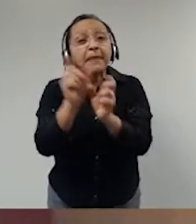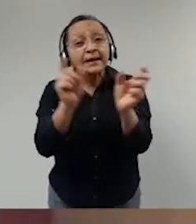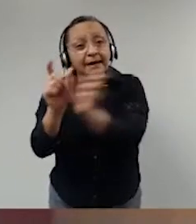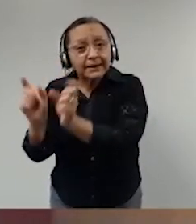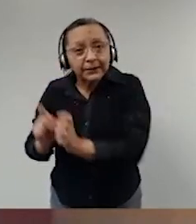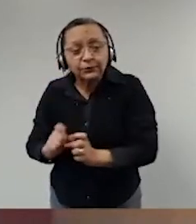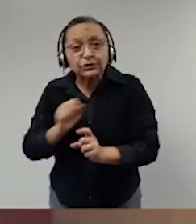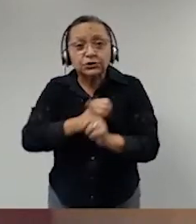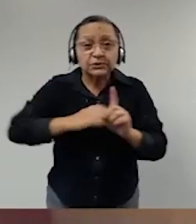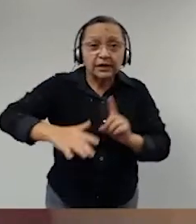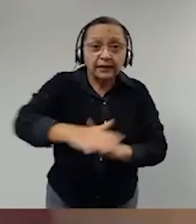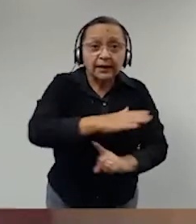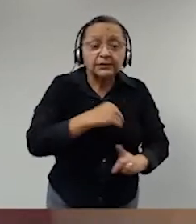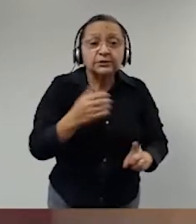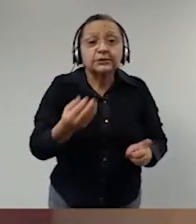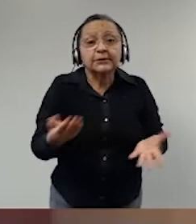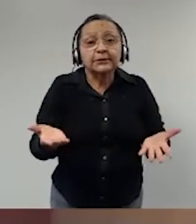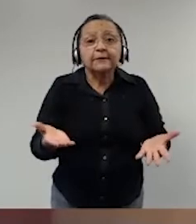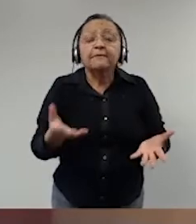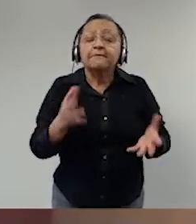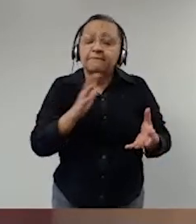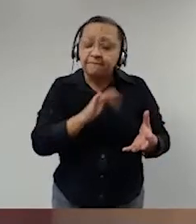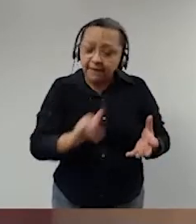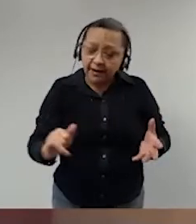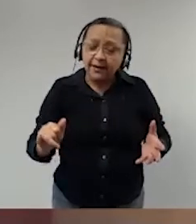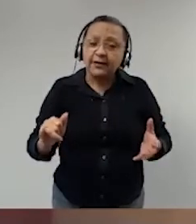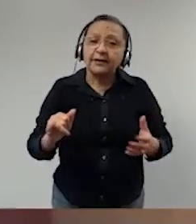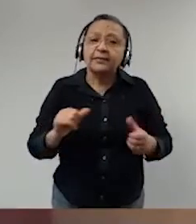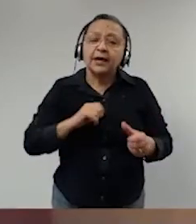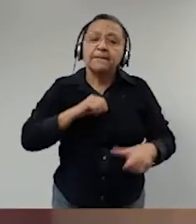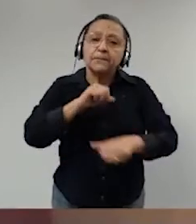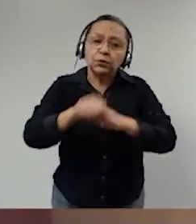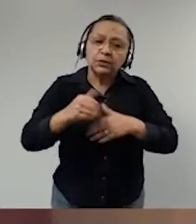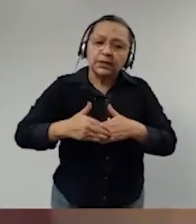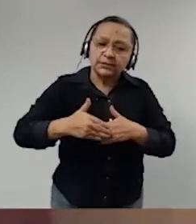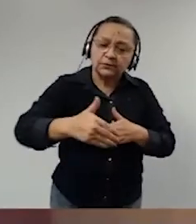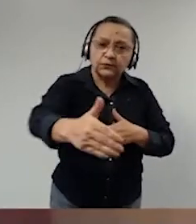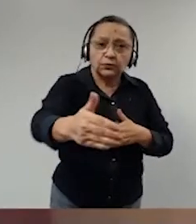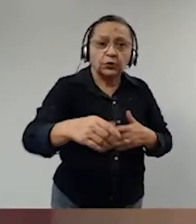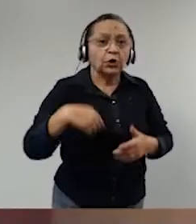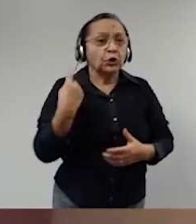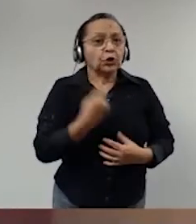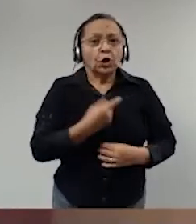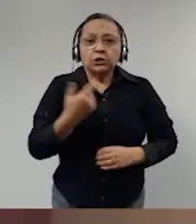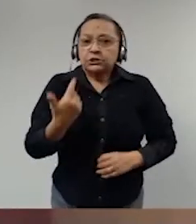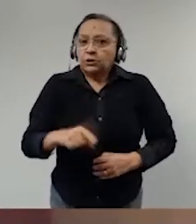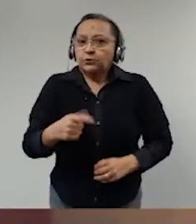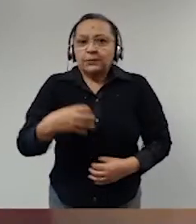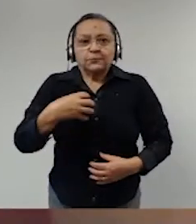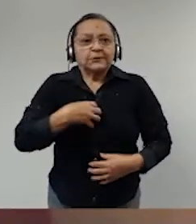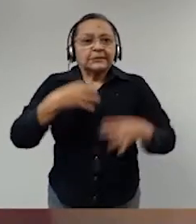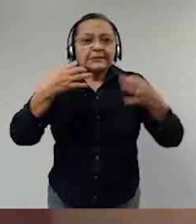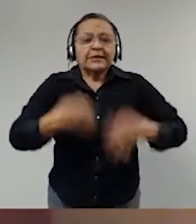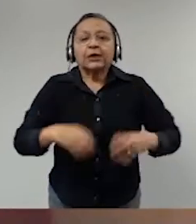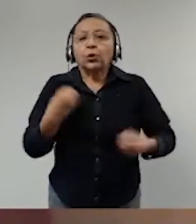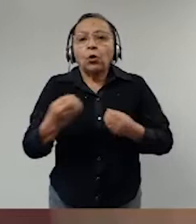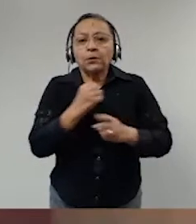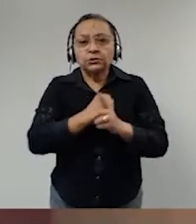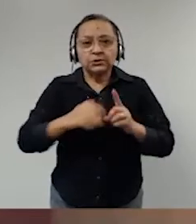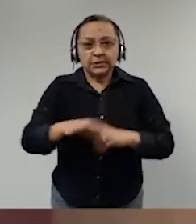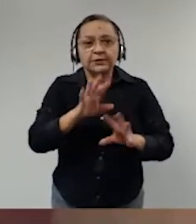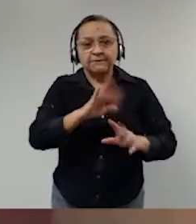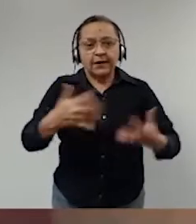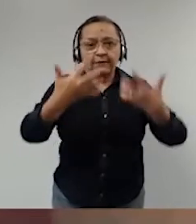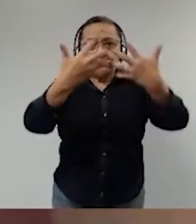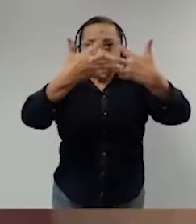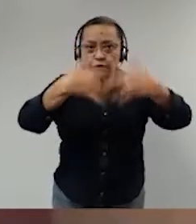vão nos ordenar nos próximos tempos. Nós não temos mais a certeza de como a sociedade vai funcionar. Então, vejam que nós estamos